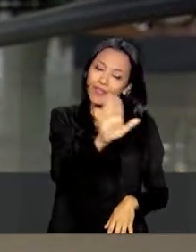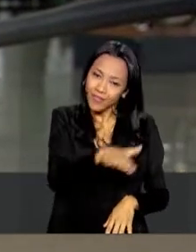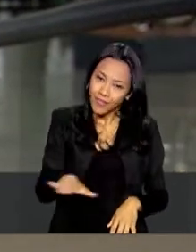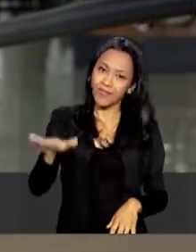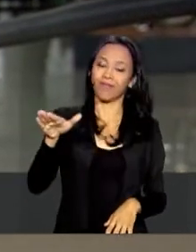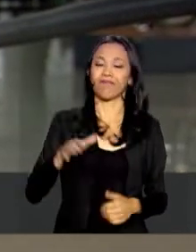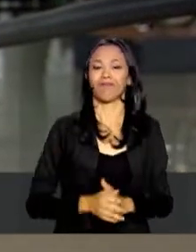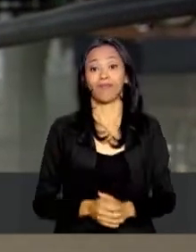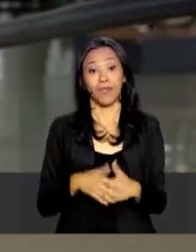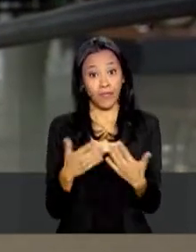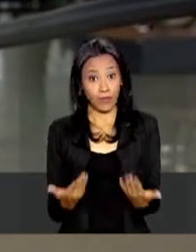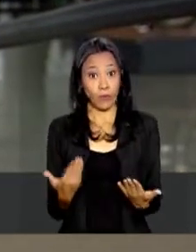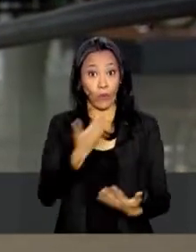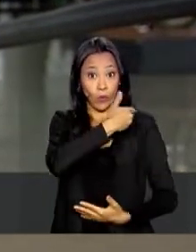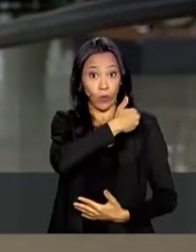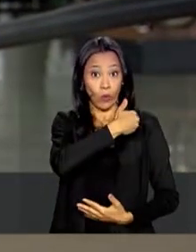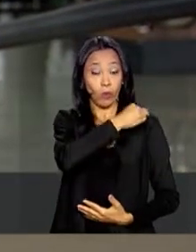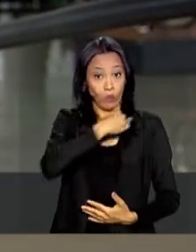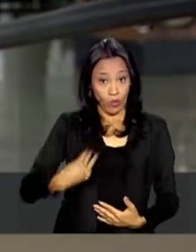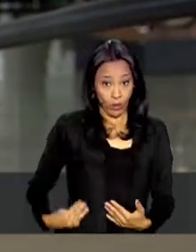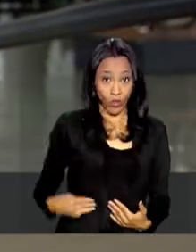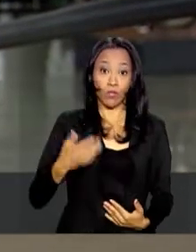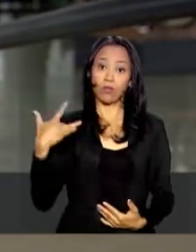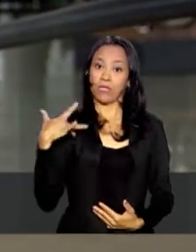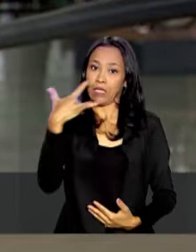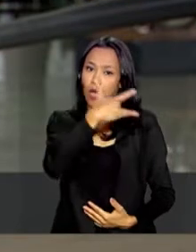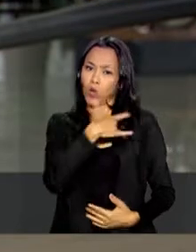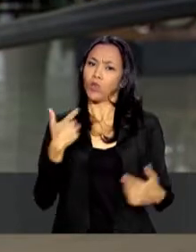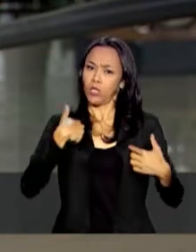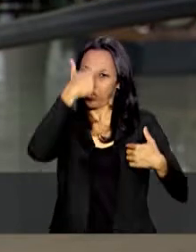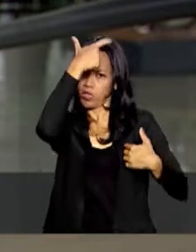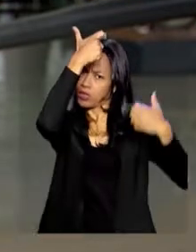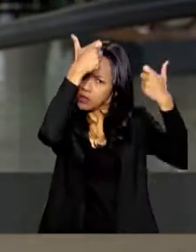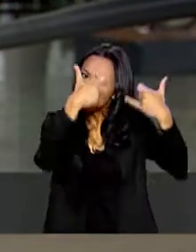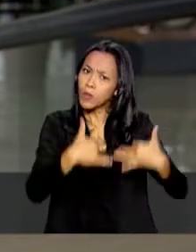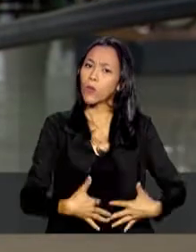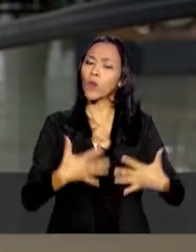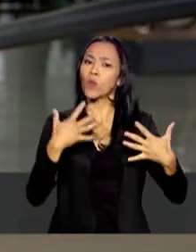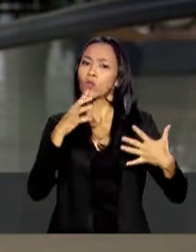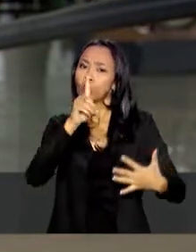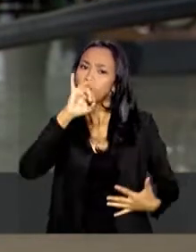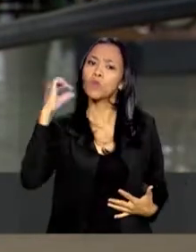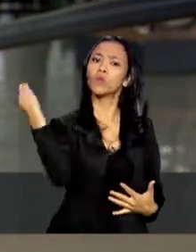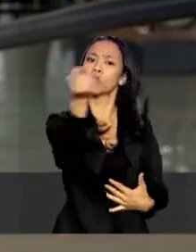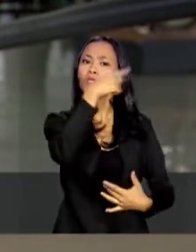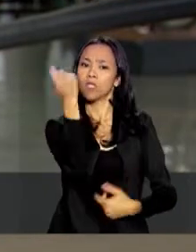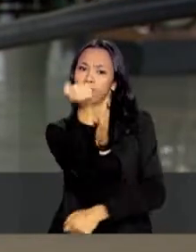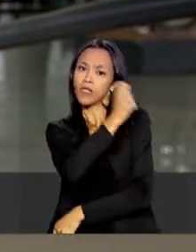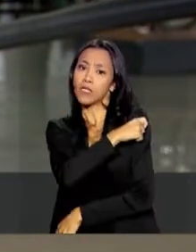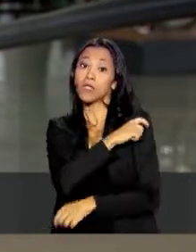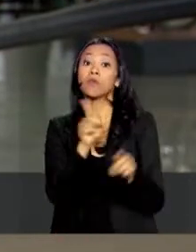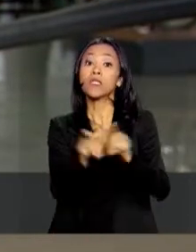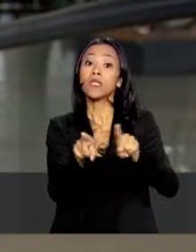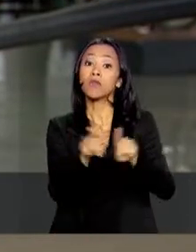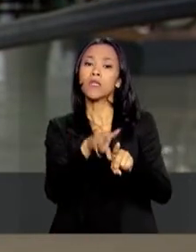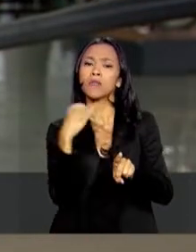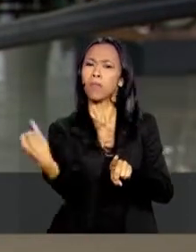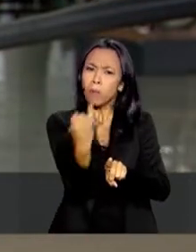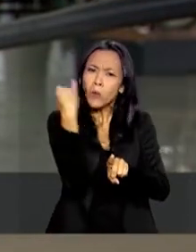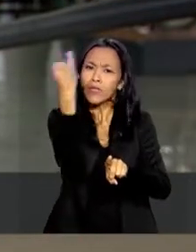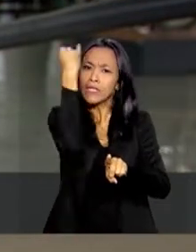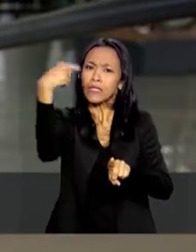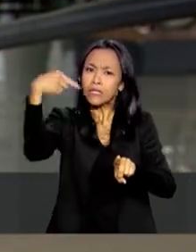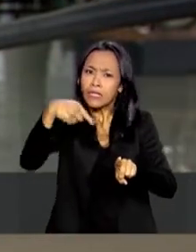e o ministro da saúde gilberto occhi falou sobre o dia d da vacinação e sobre a importância dessa